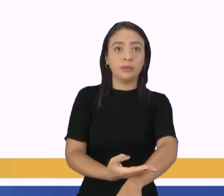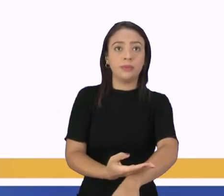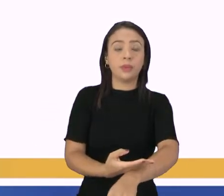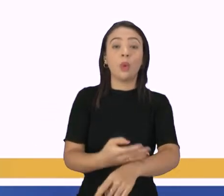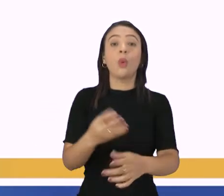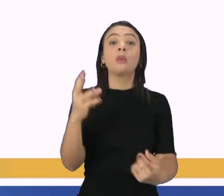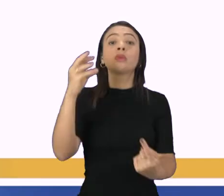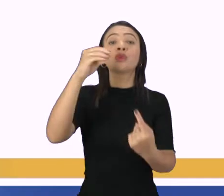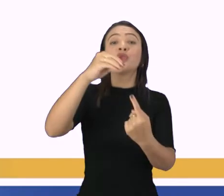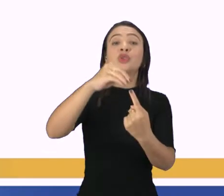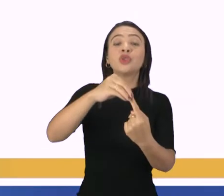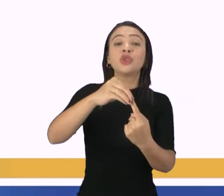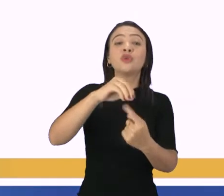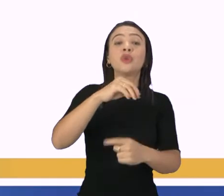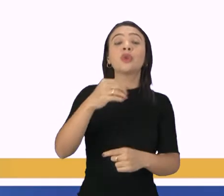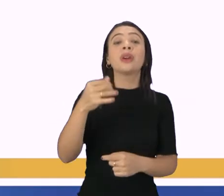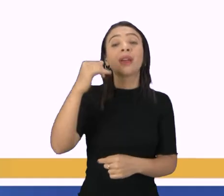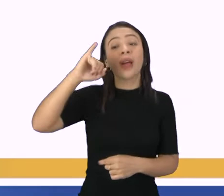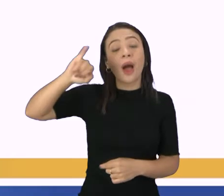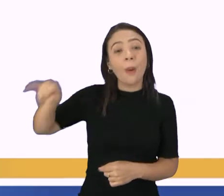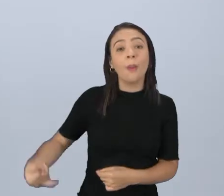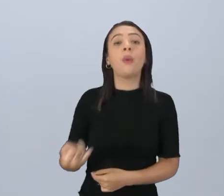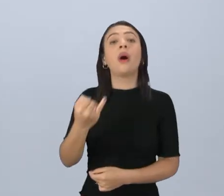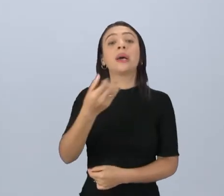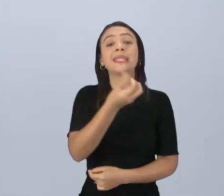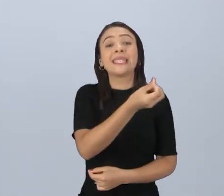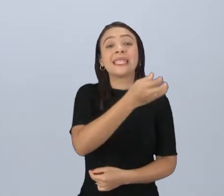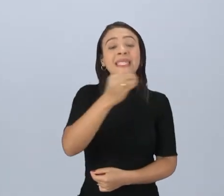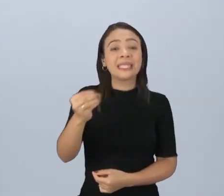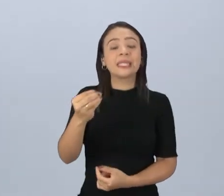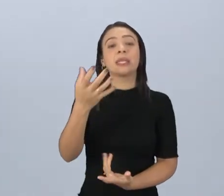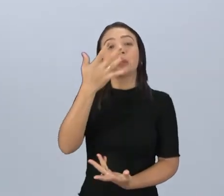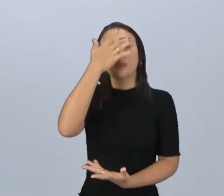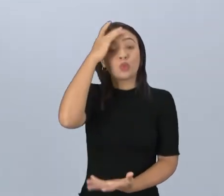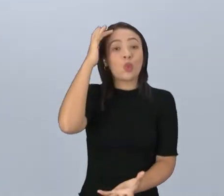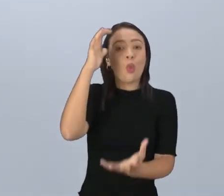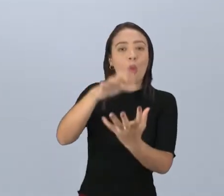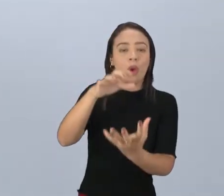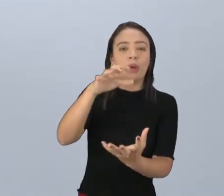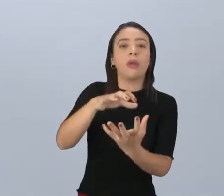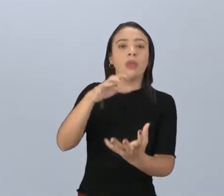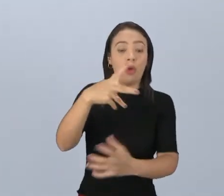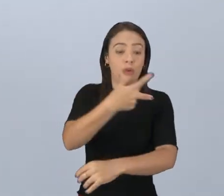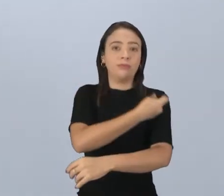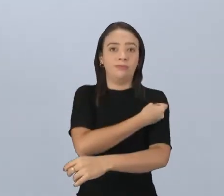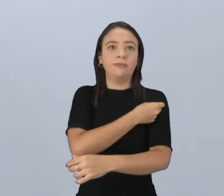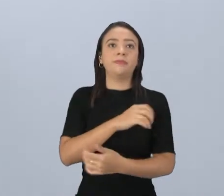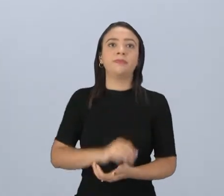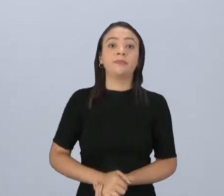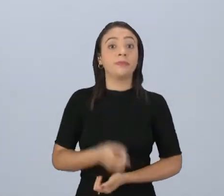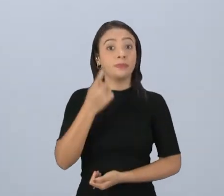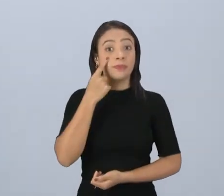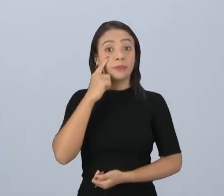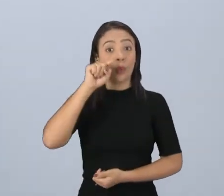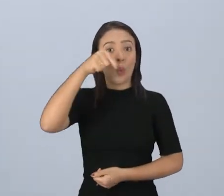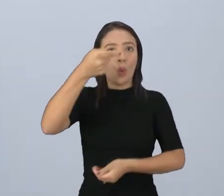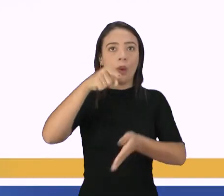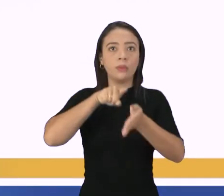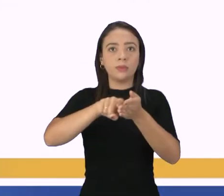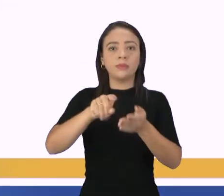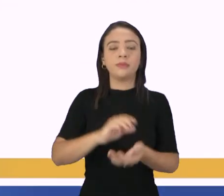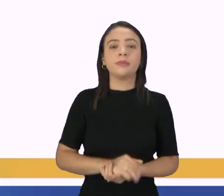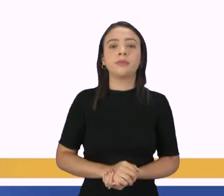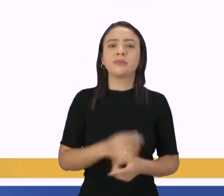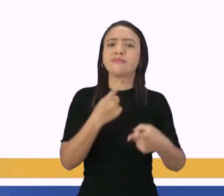imunizar 600 idosos nessa condição. Agora, nós vamos observar outra pergunta. Olha só.